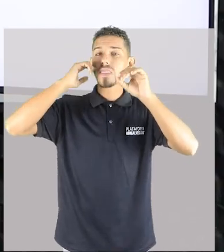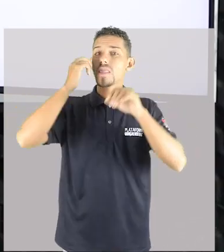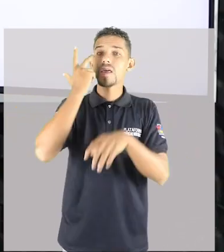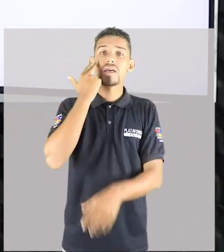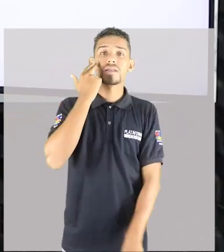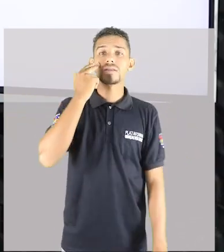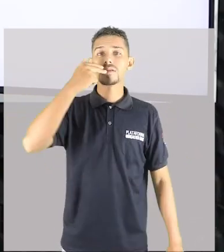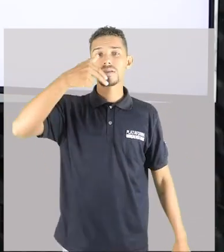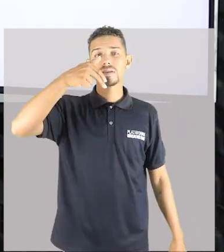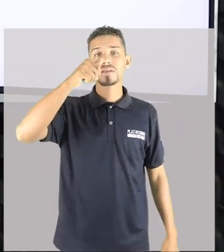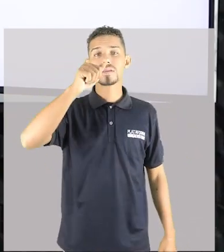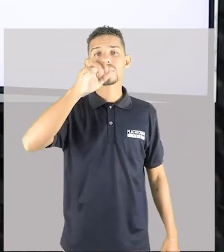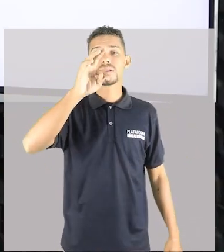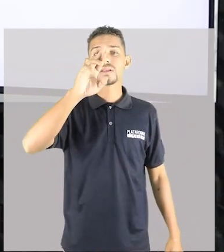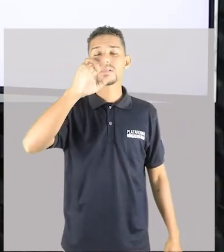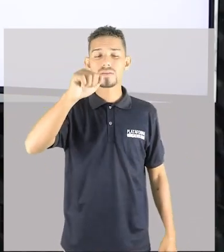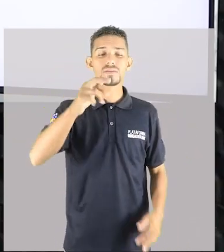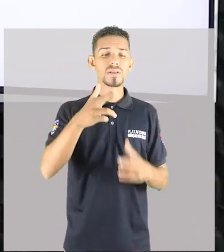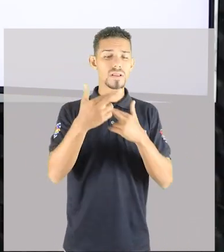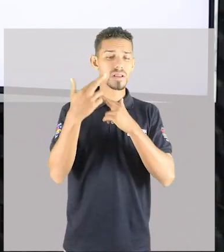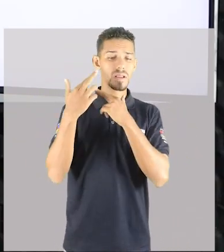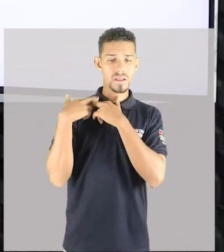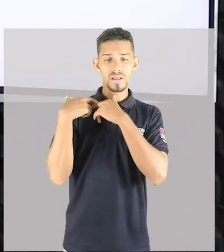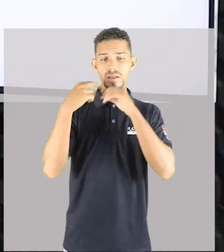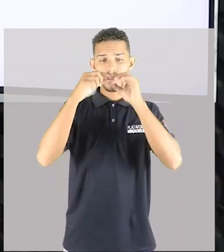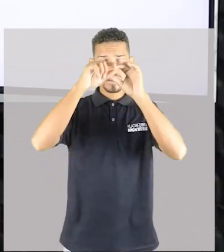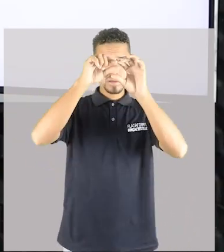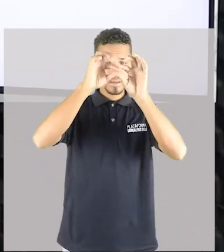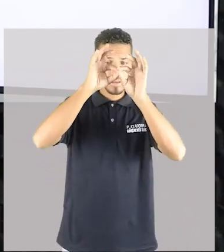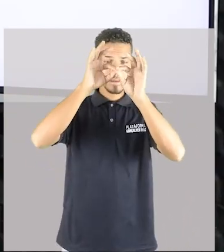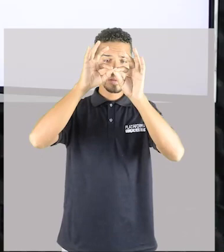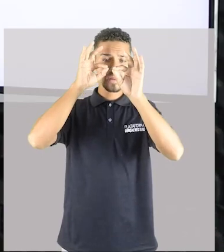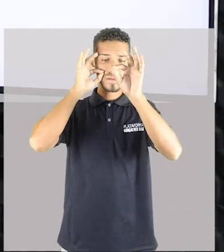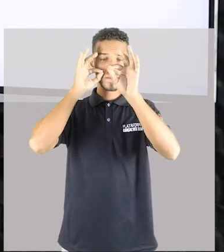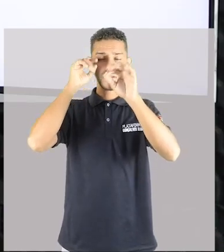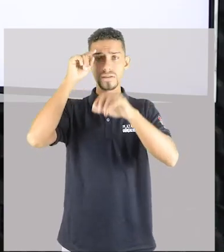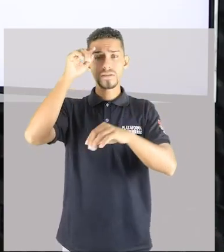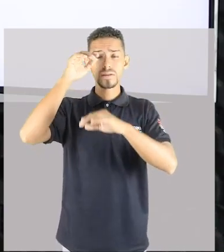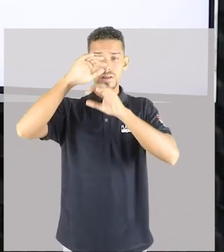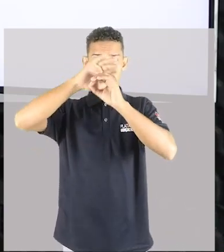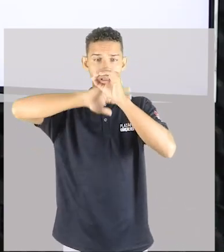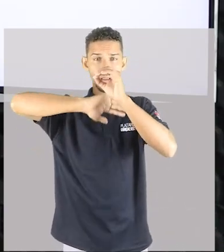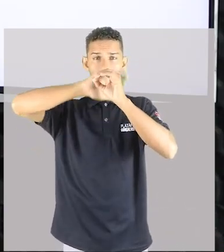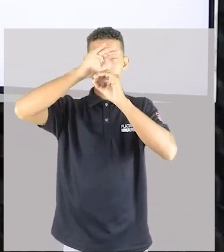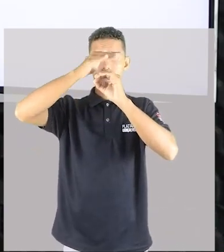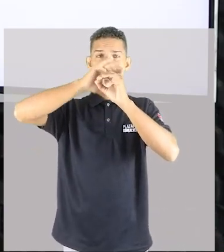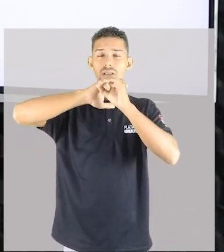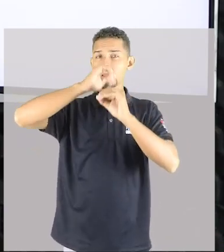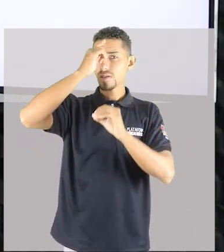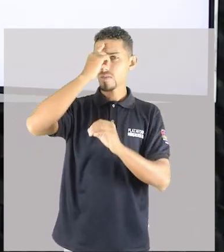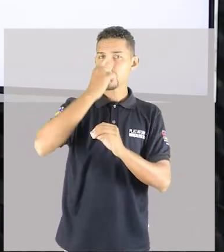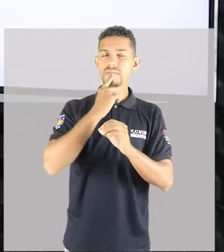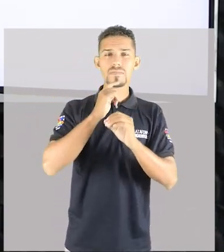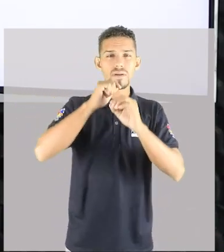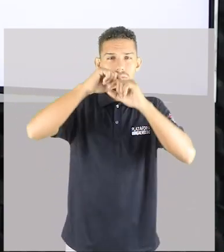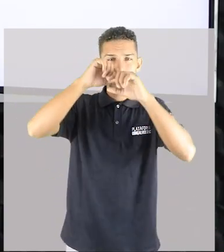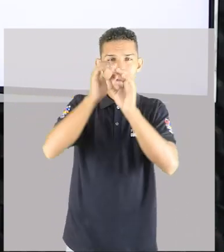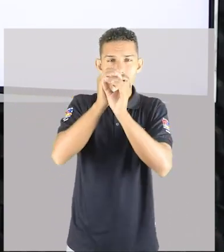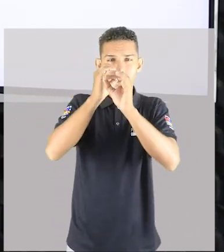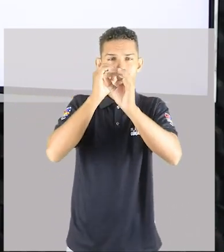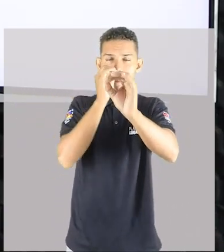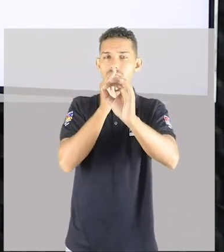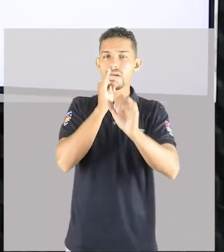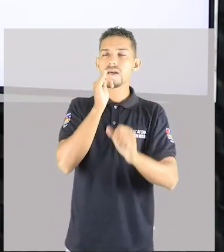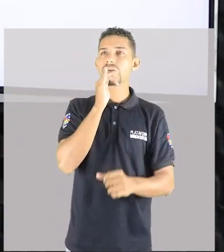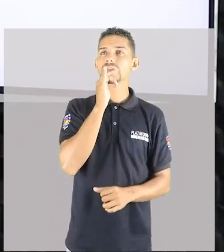de mandar a imagem para o fundo do olho, tá? É como se fosse uma lente de projeção no